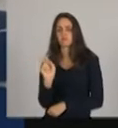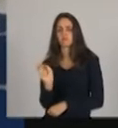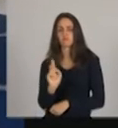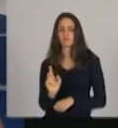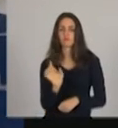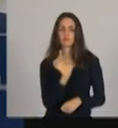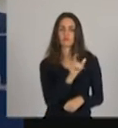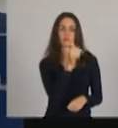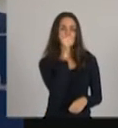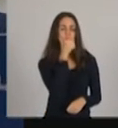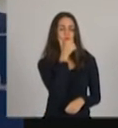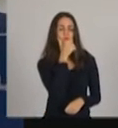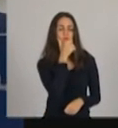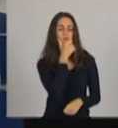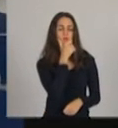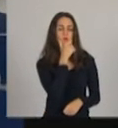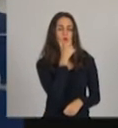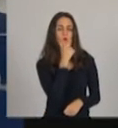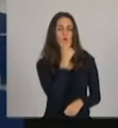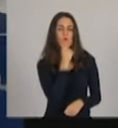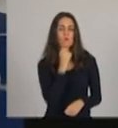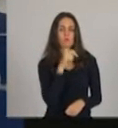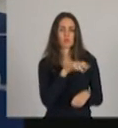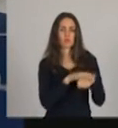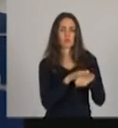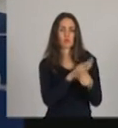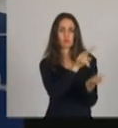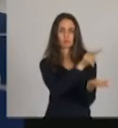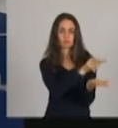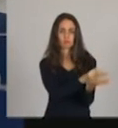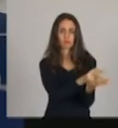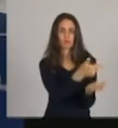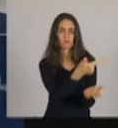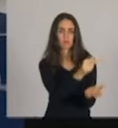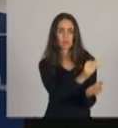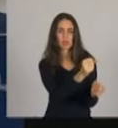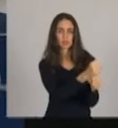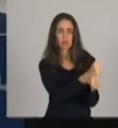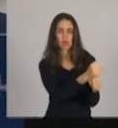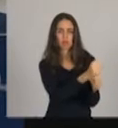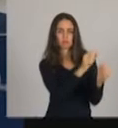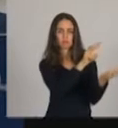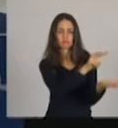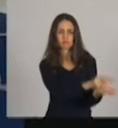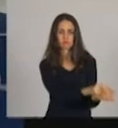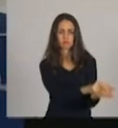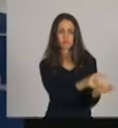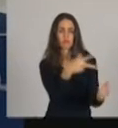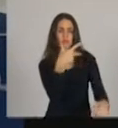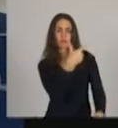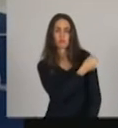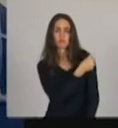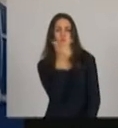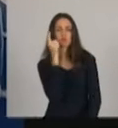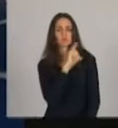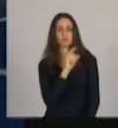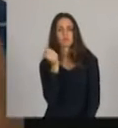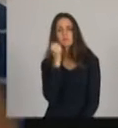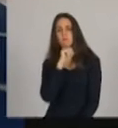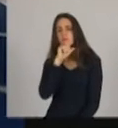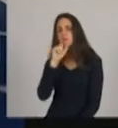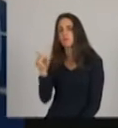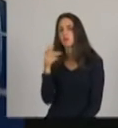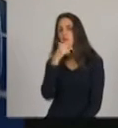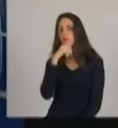também não recebe o mesmo tratamento aqueles que tomam conta das pessoas que estão acamadas. Então